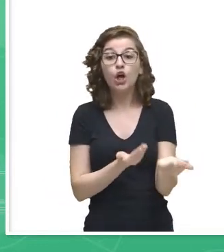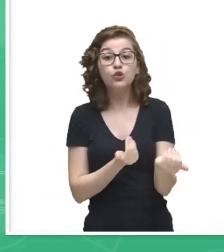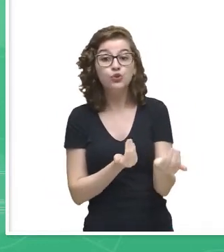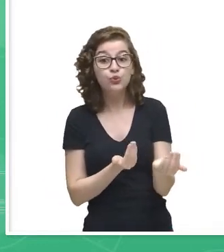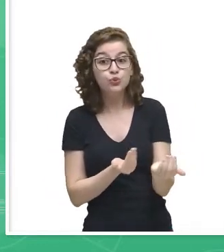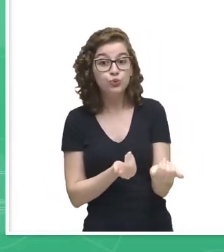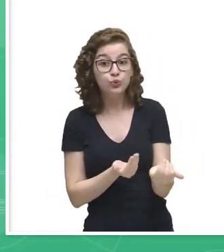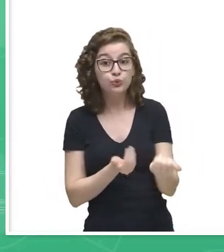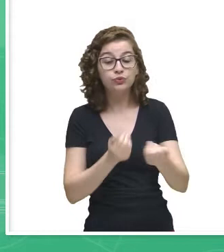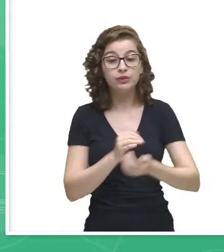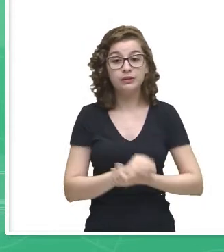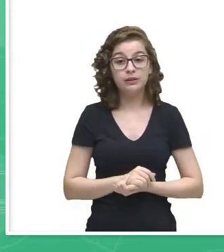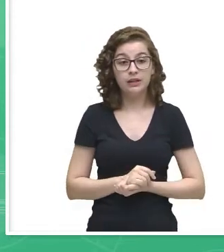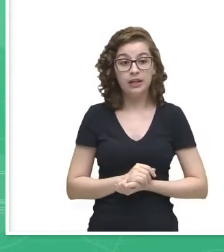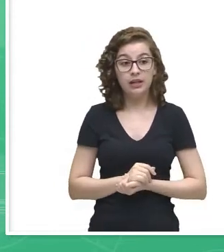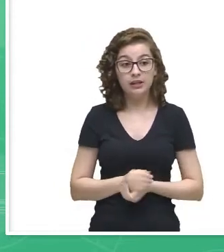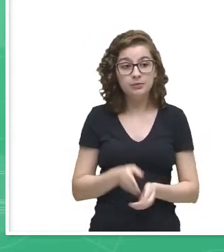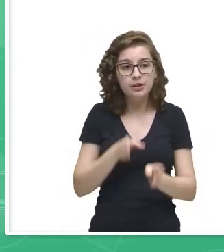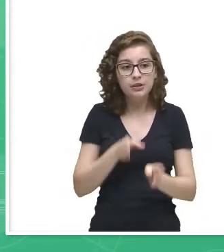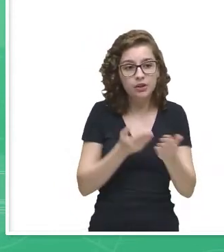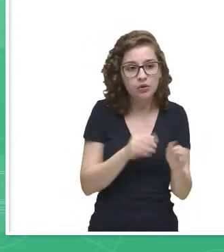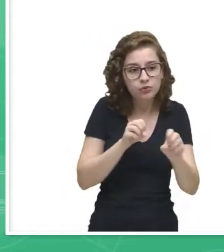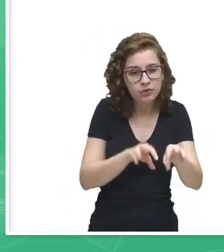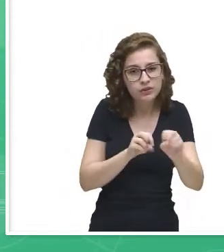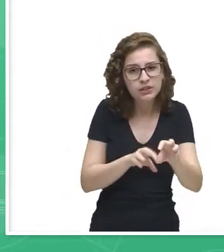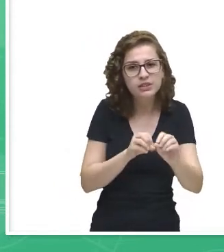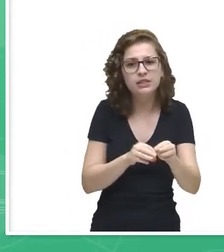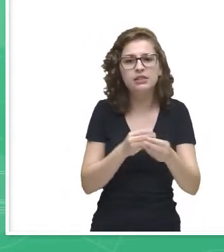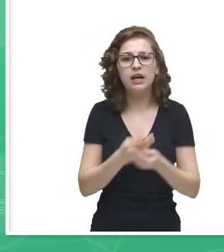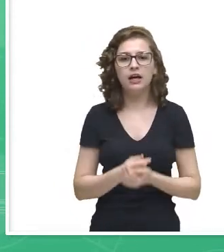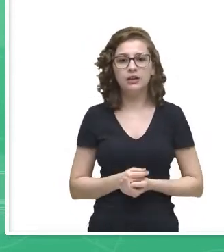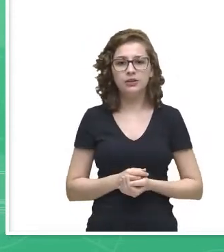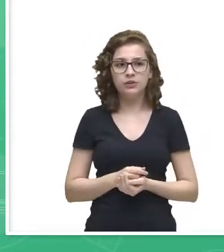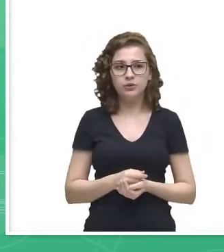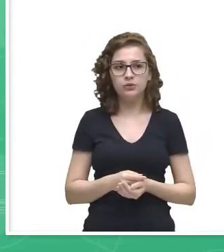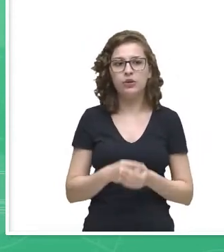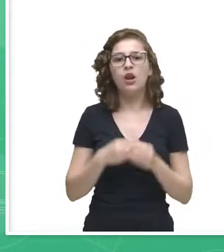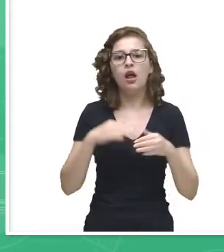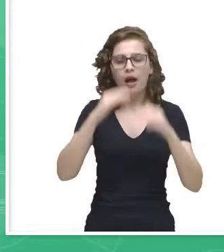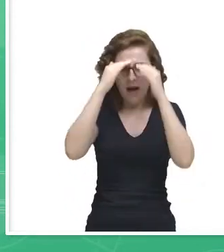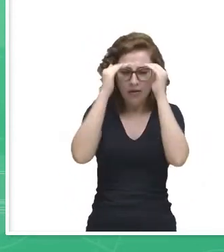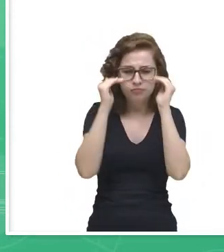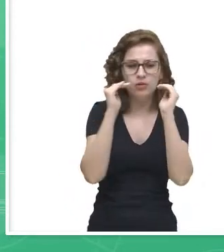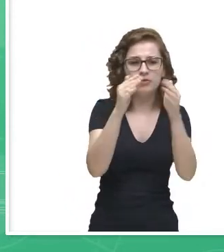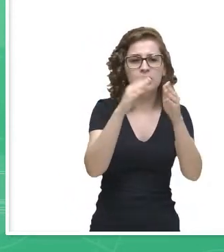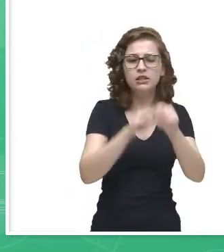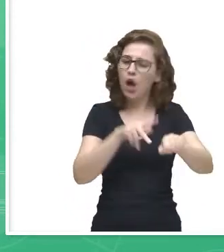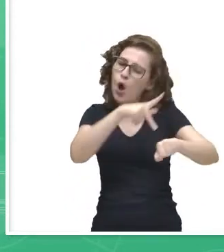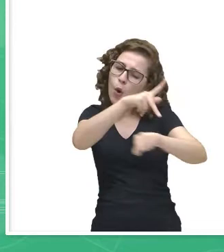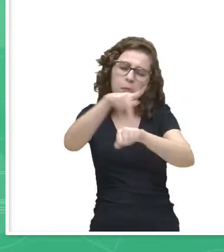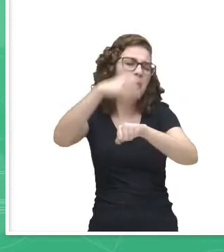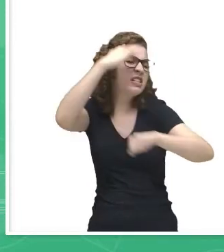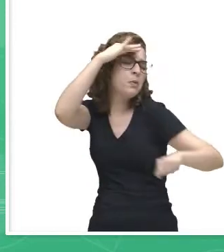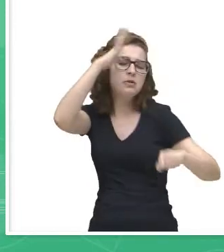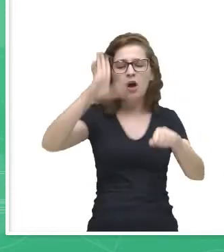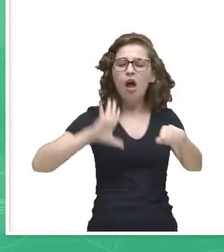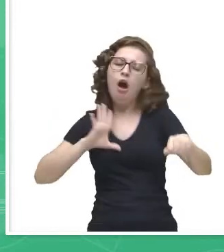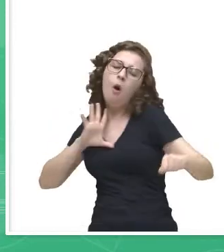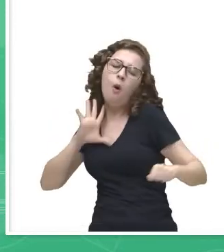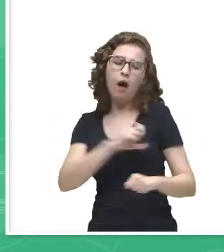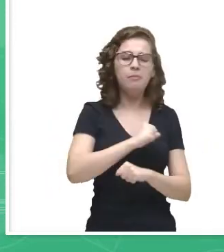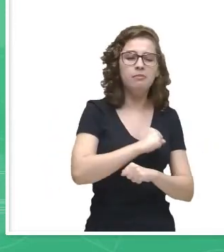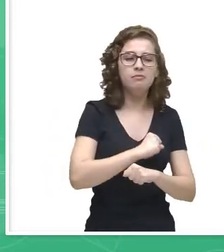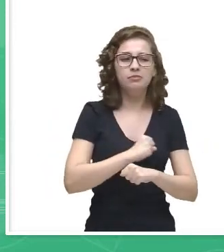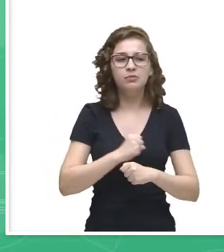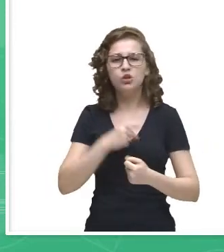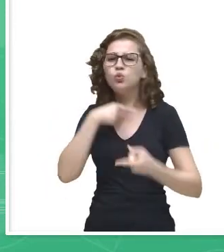a obedecer, a não questionar, a amar o seu país acima de qualquer